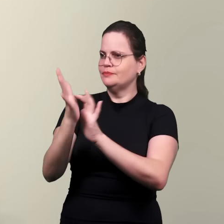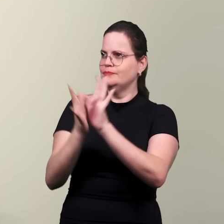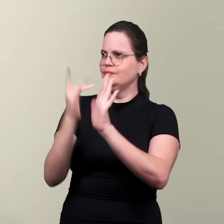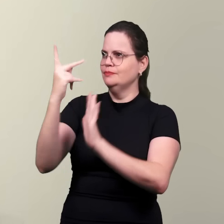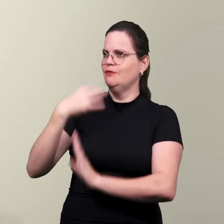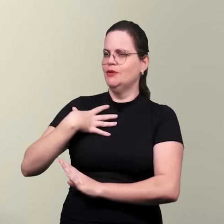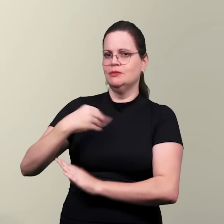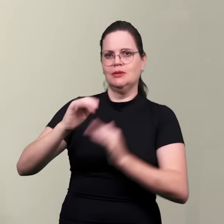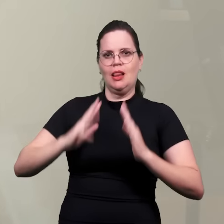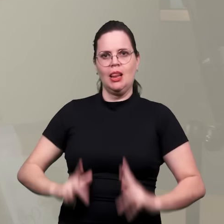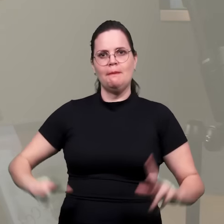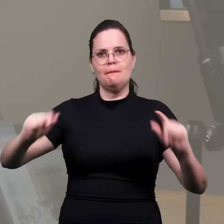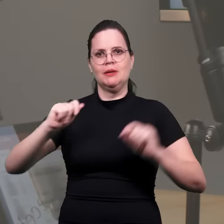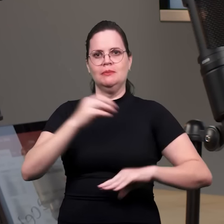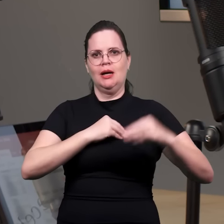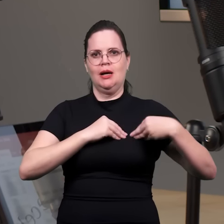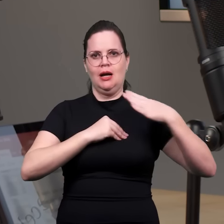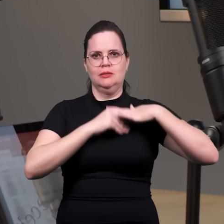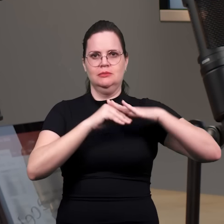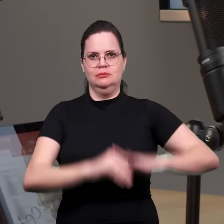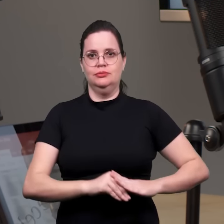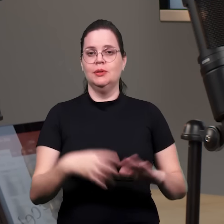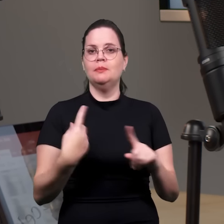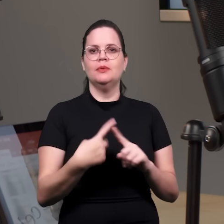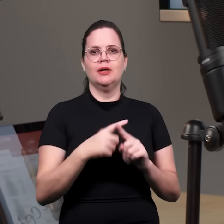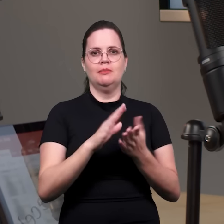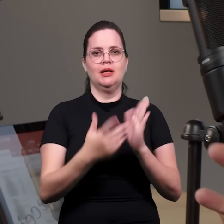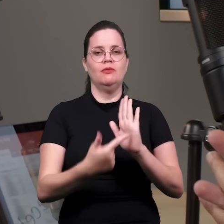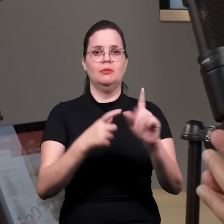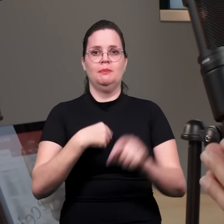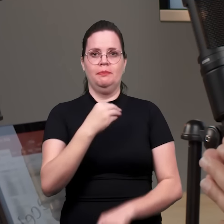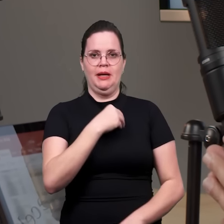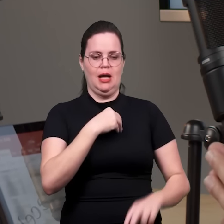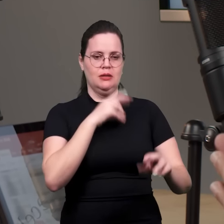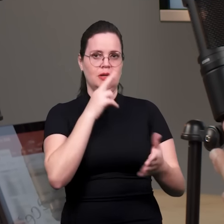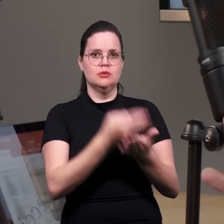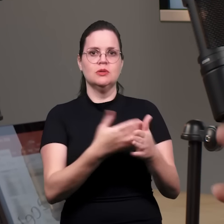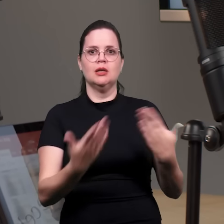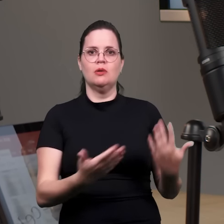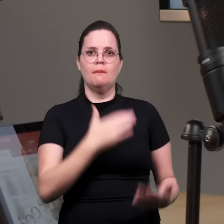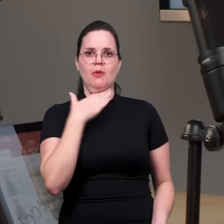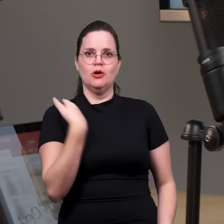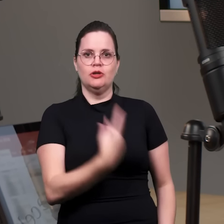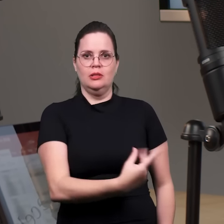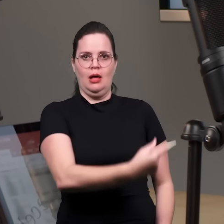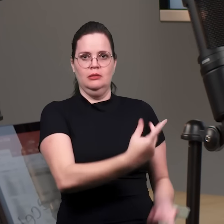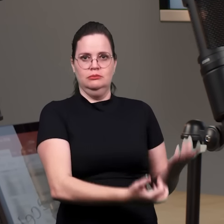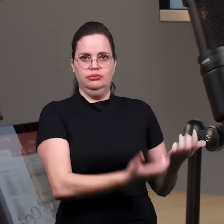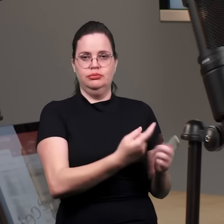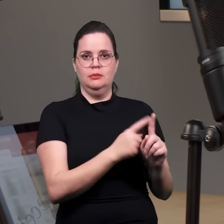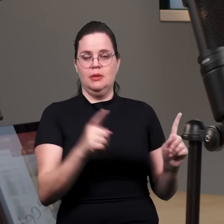de todo o pecado. A palavra diz que o salário do pecado é a morte. Mas o sangue de Jesus,